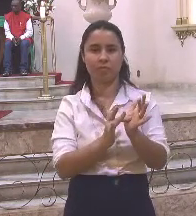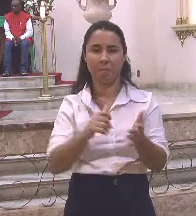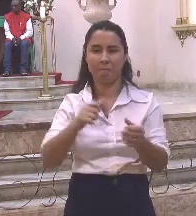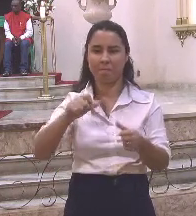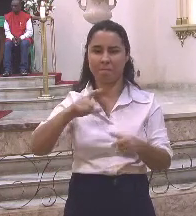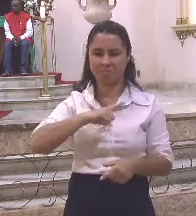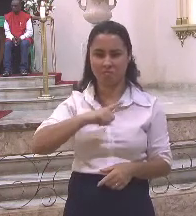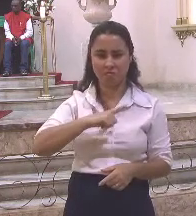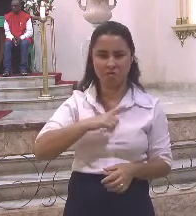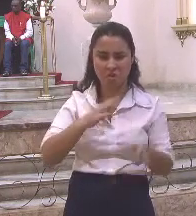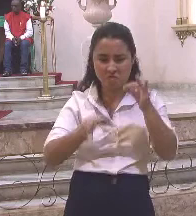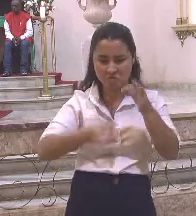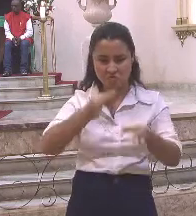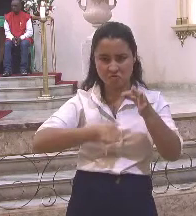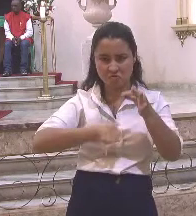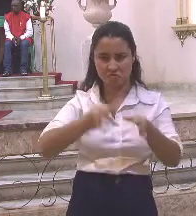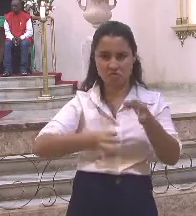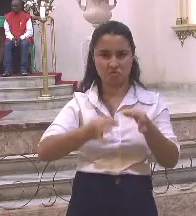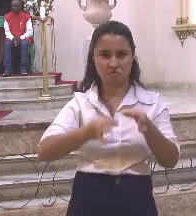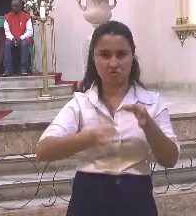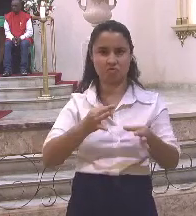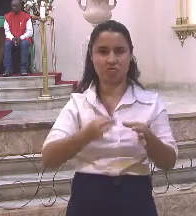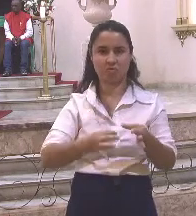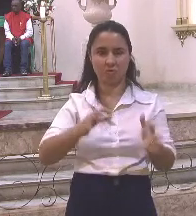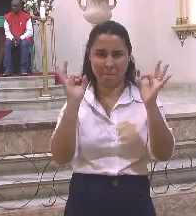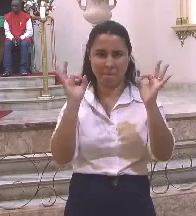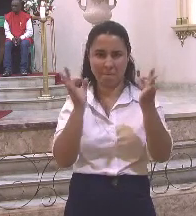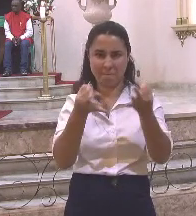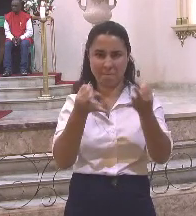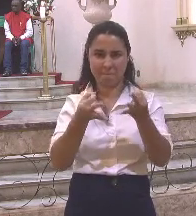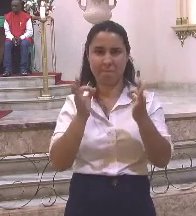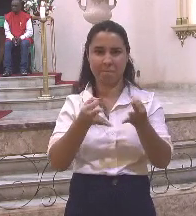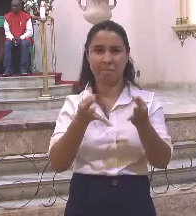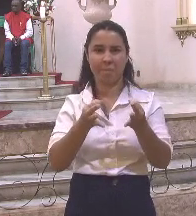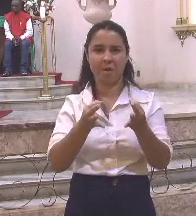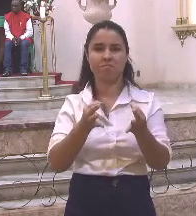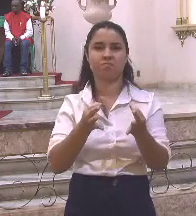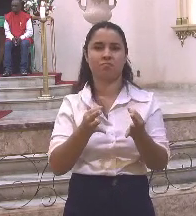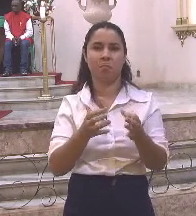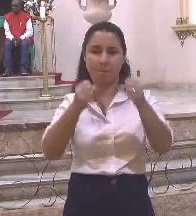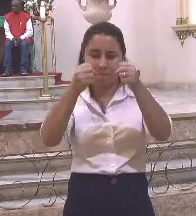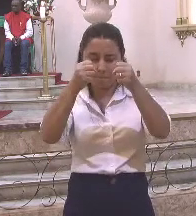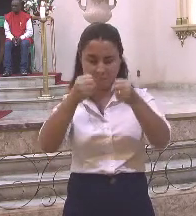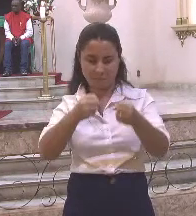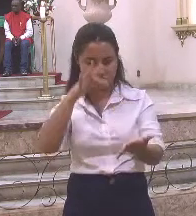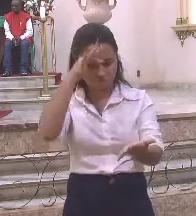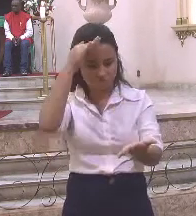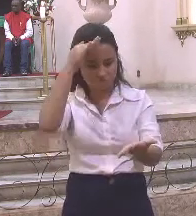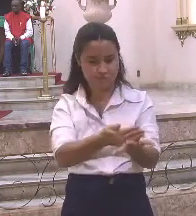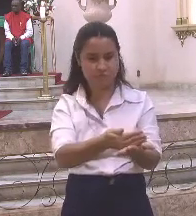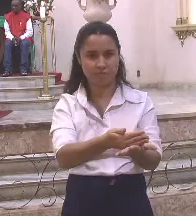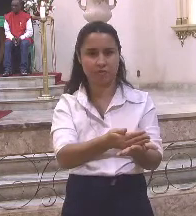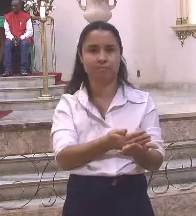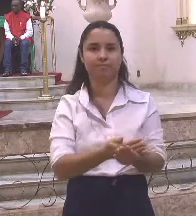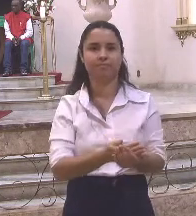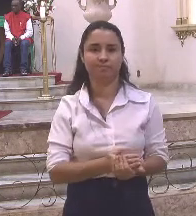imutável, no qual podem depositar toda a sua confiança e fidelidade.